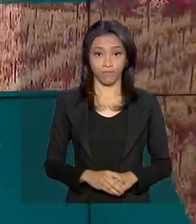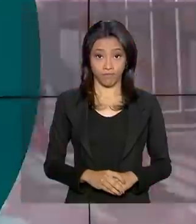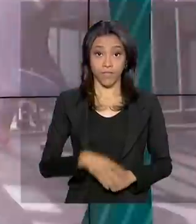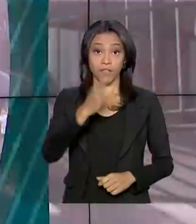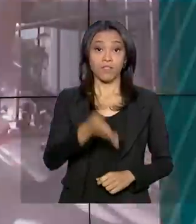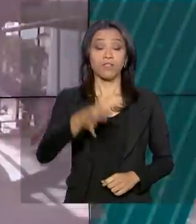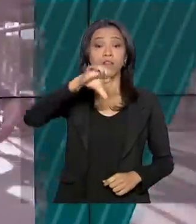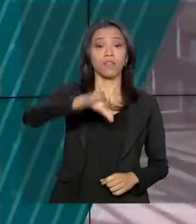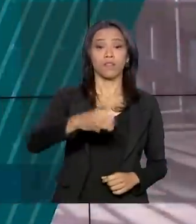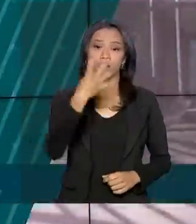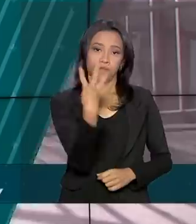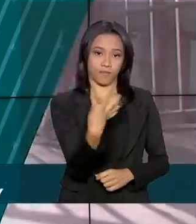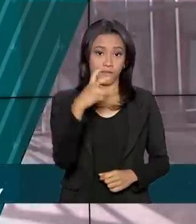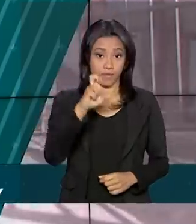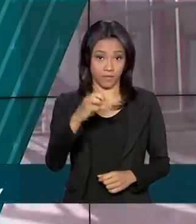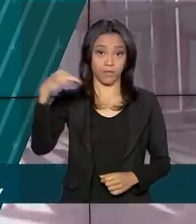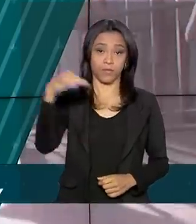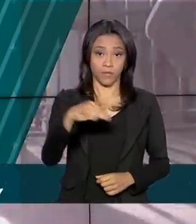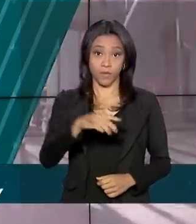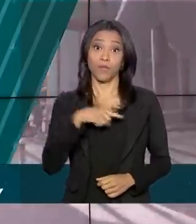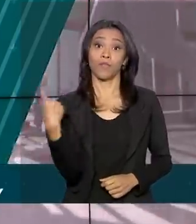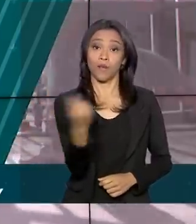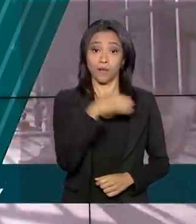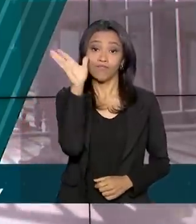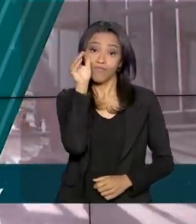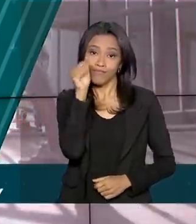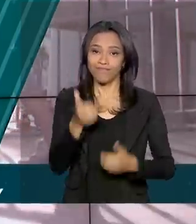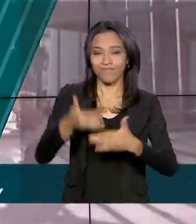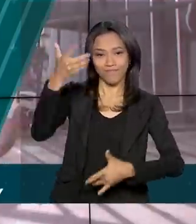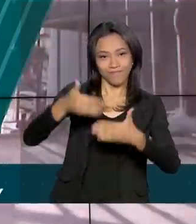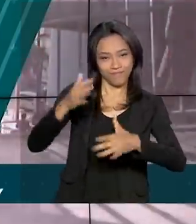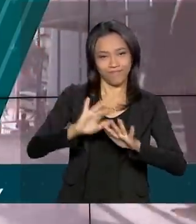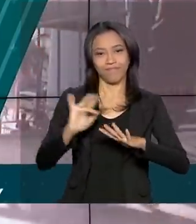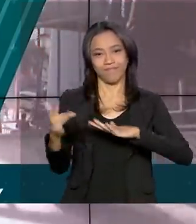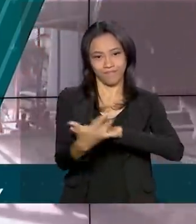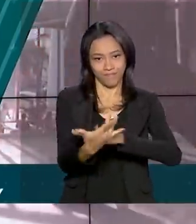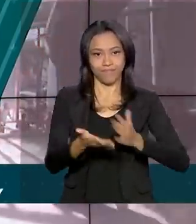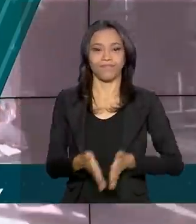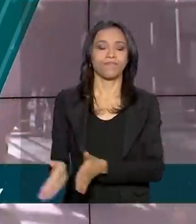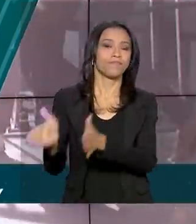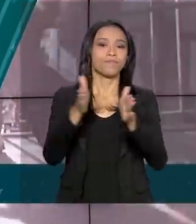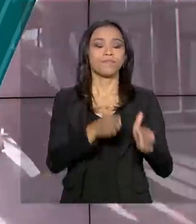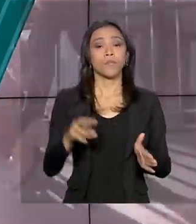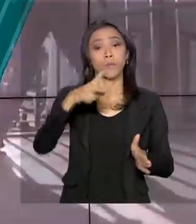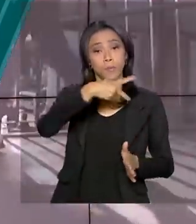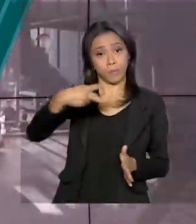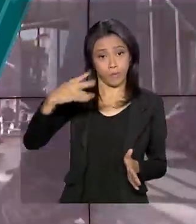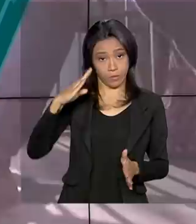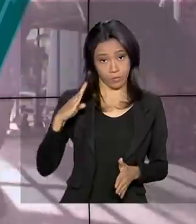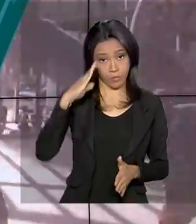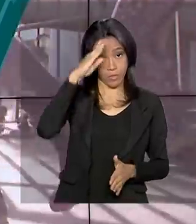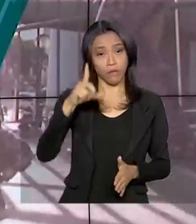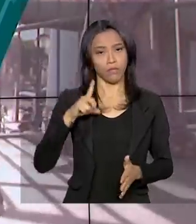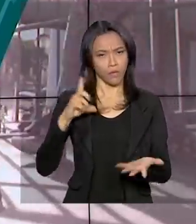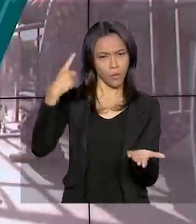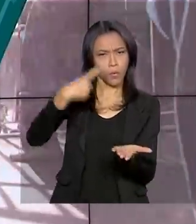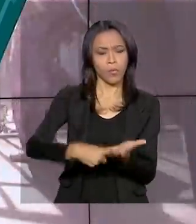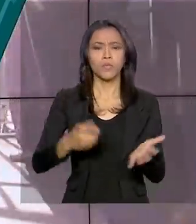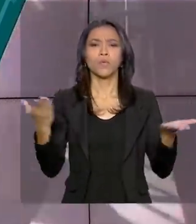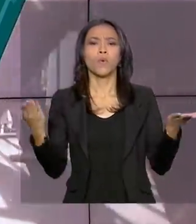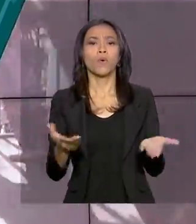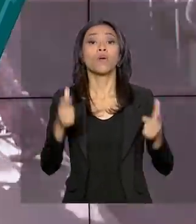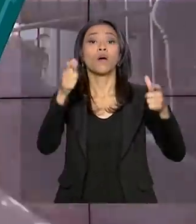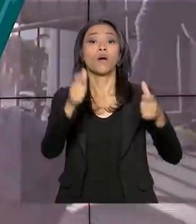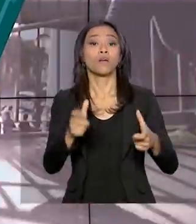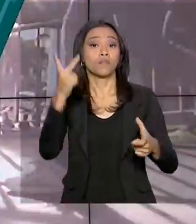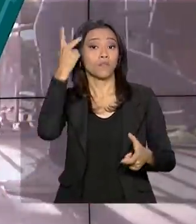São 9 horas e 45 minutos, estamos ao vivo também pelas redes sociais. O presidente Jair Bolsonaro tem compromissos hoje em